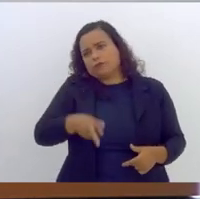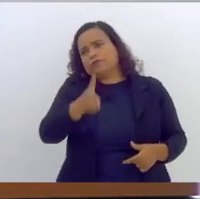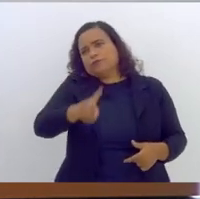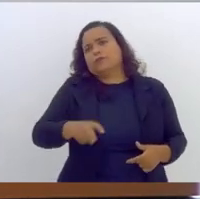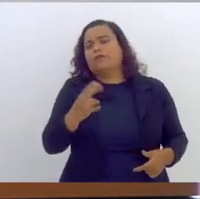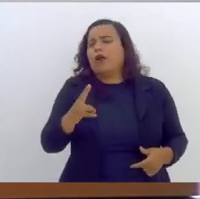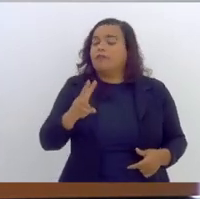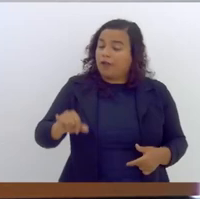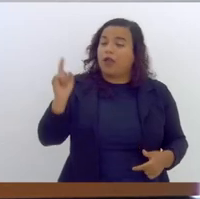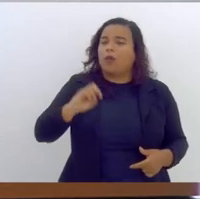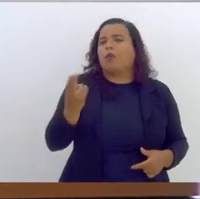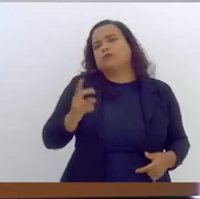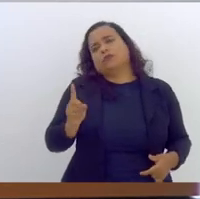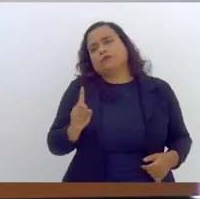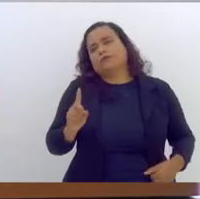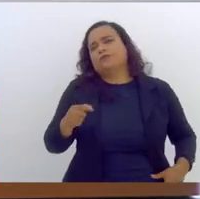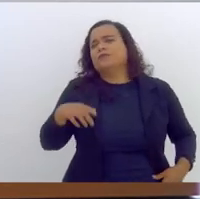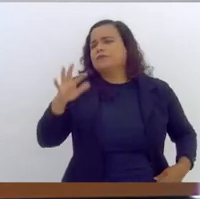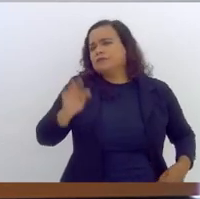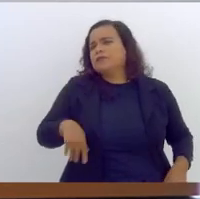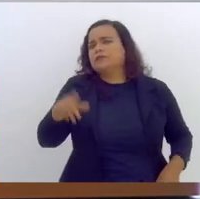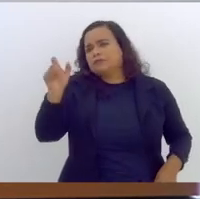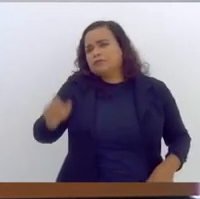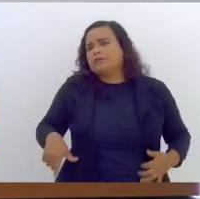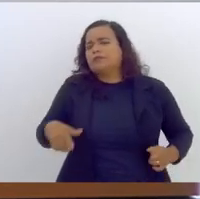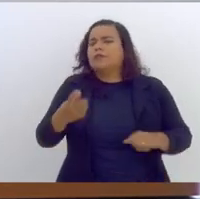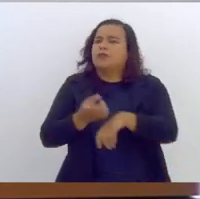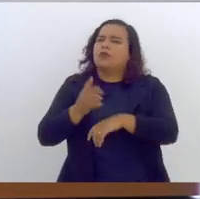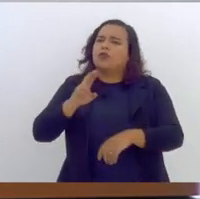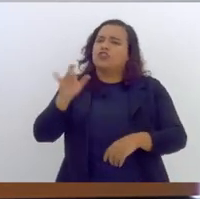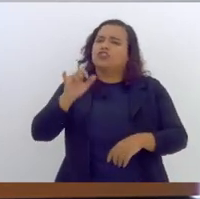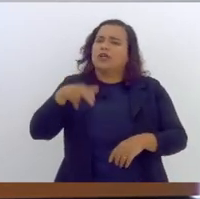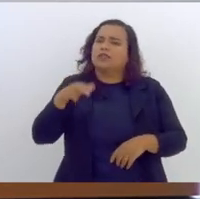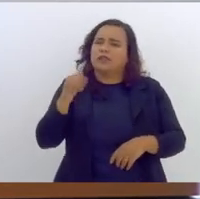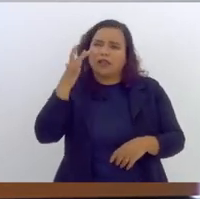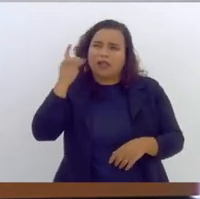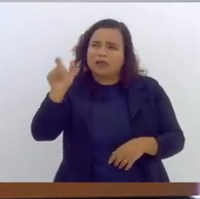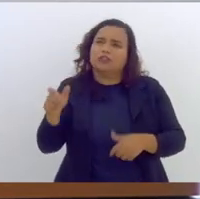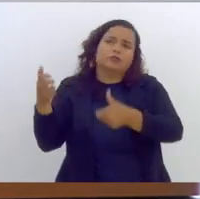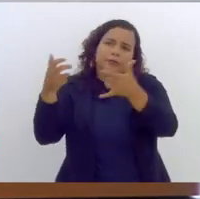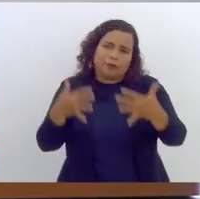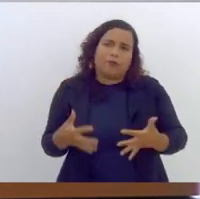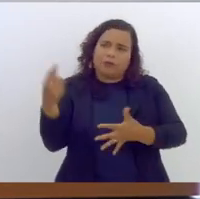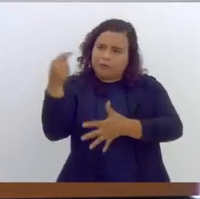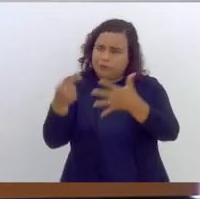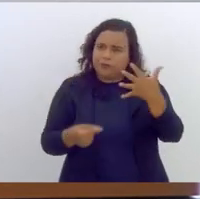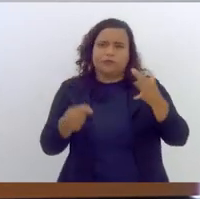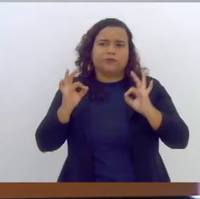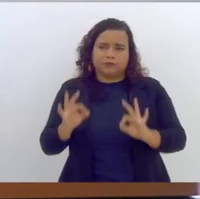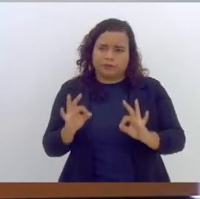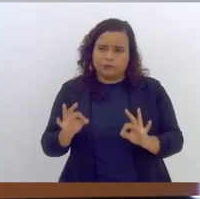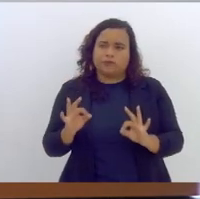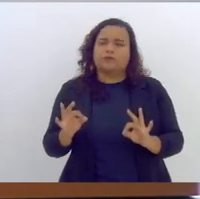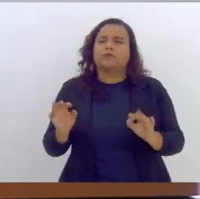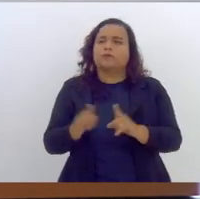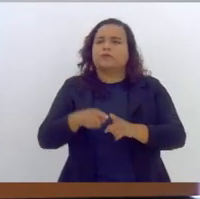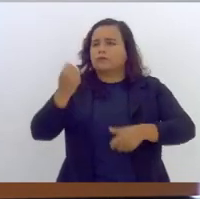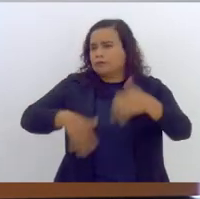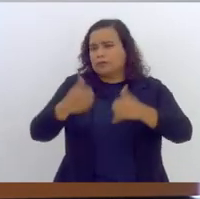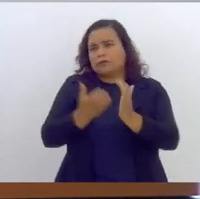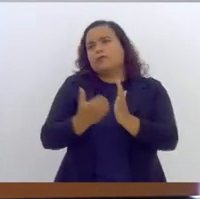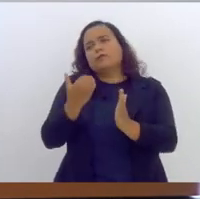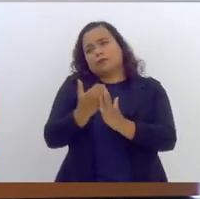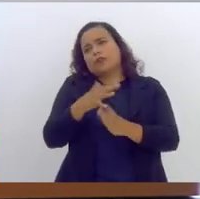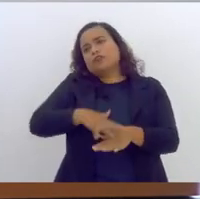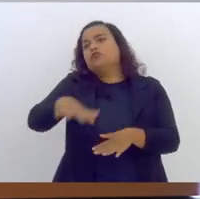não é enfim acredito que o Dr Jansen ele explosou enfim acabou dando maiores esclarecimentos